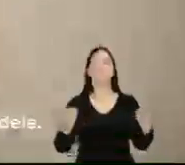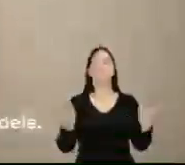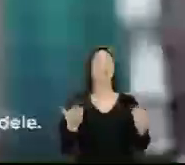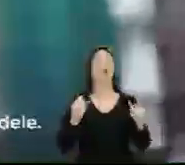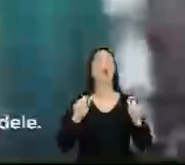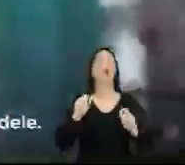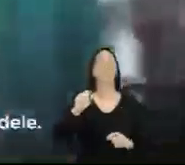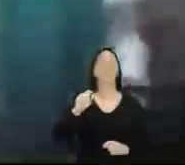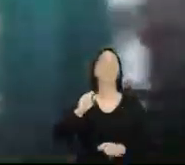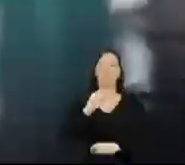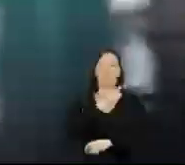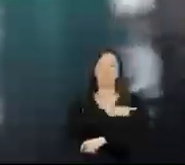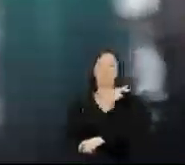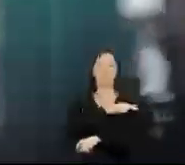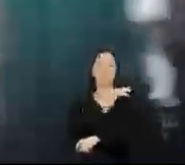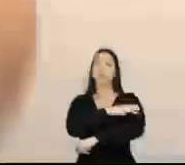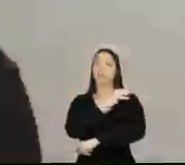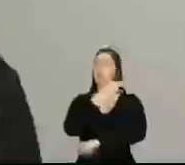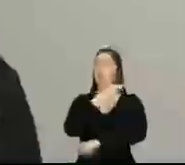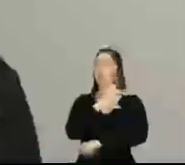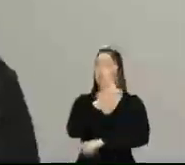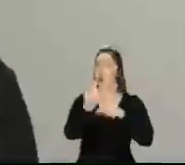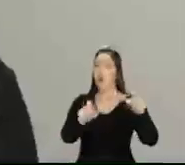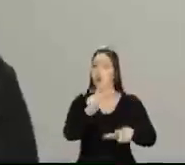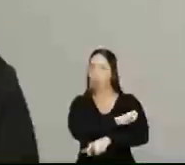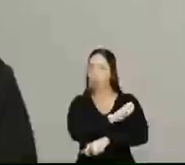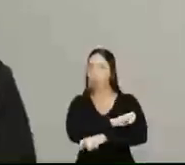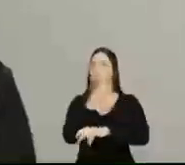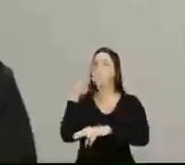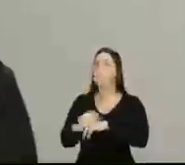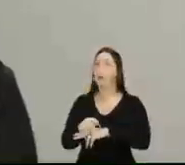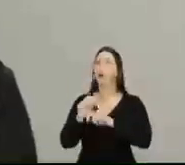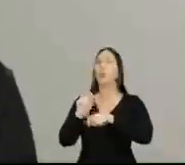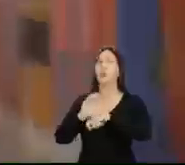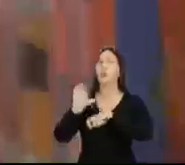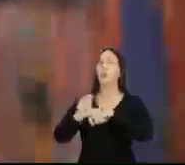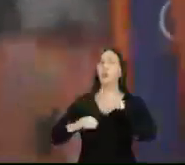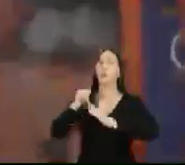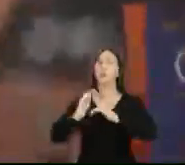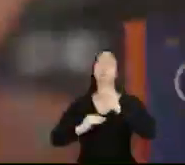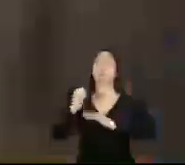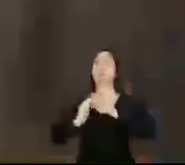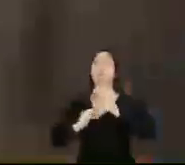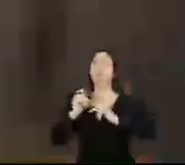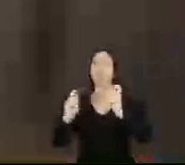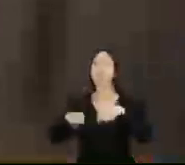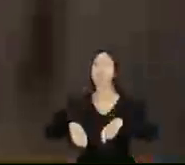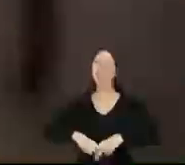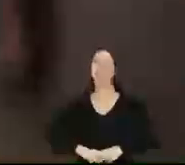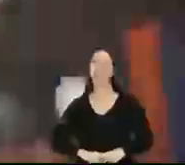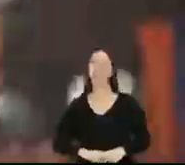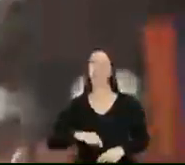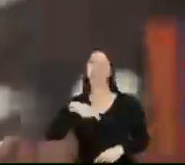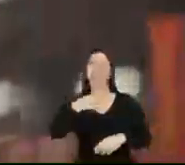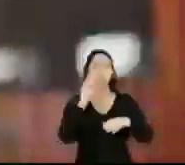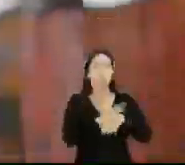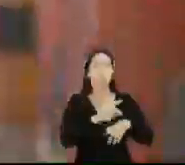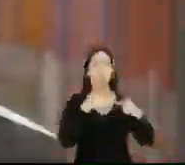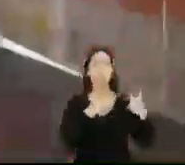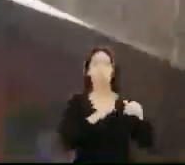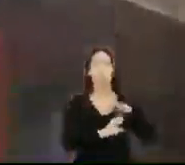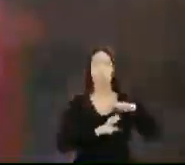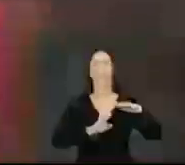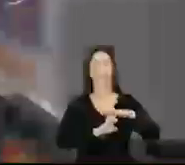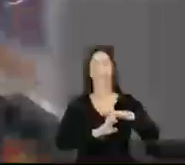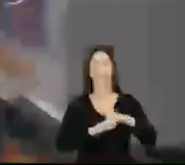para o desenvolvimento dele. E agora vem o Mediotec, que é a educação para o trabalho, para que todos os alunos do ensino médio possam